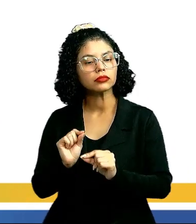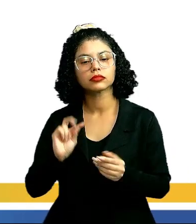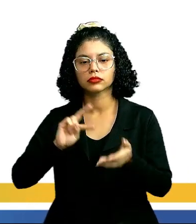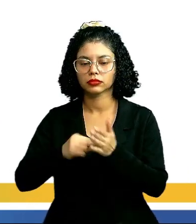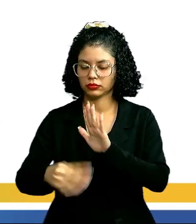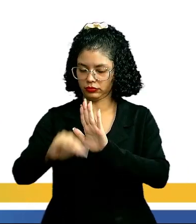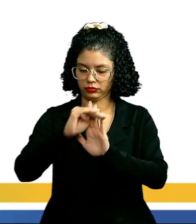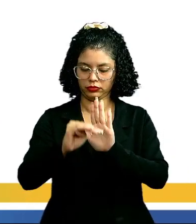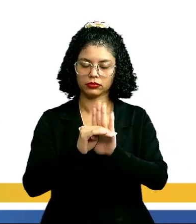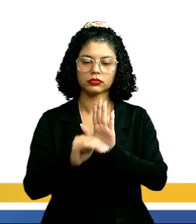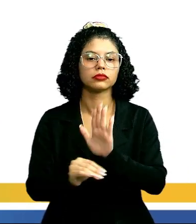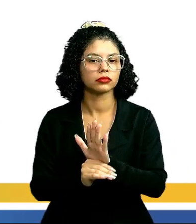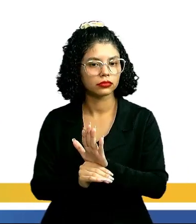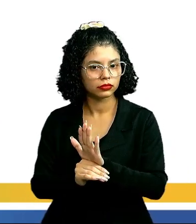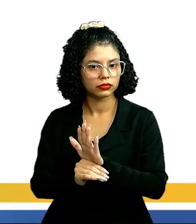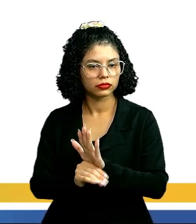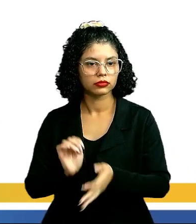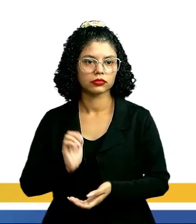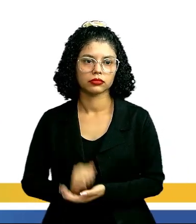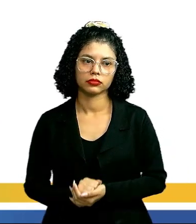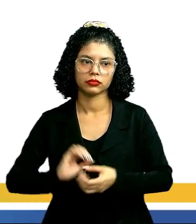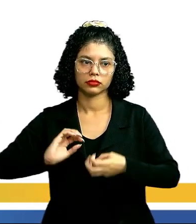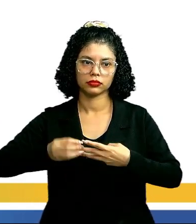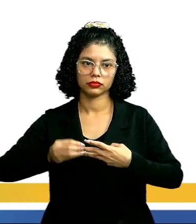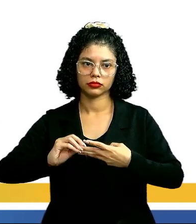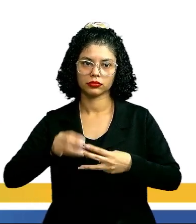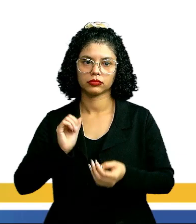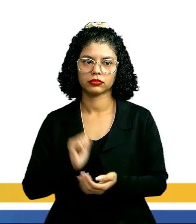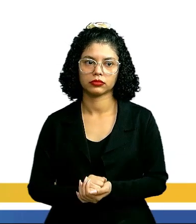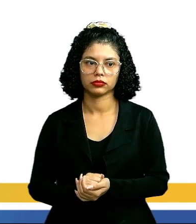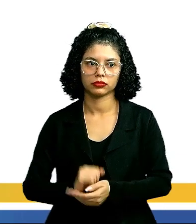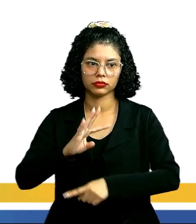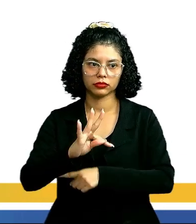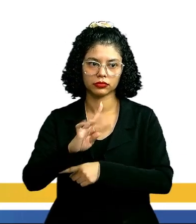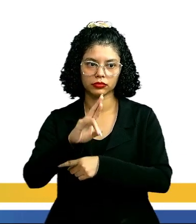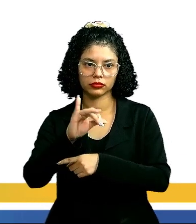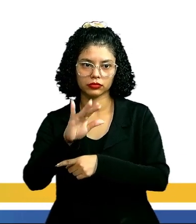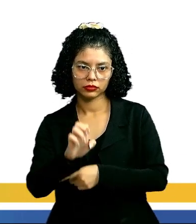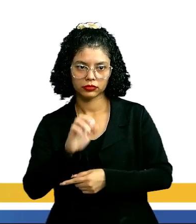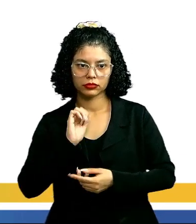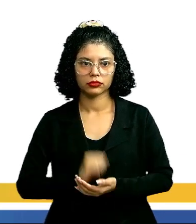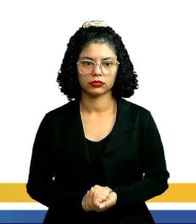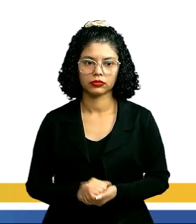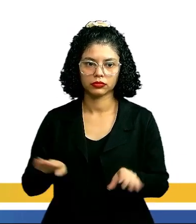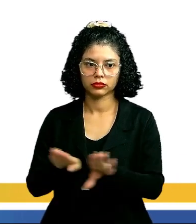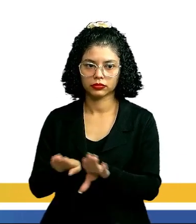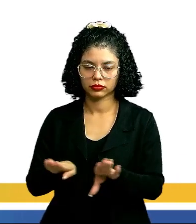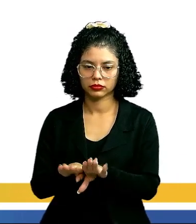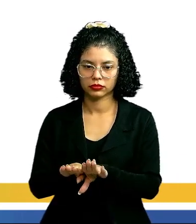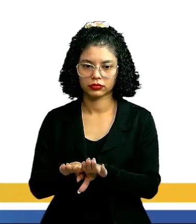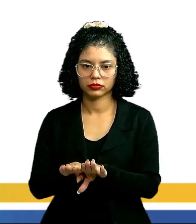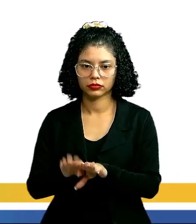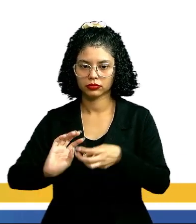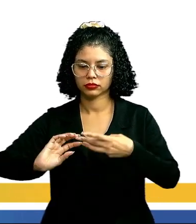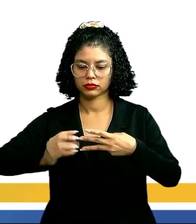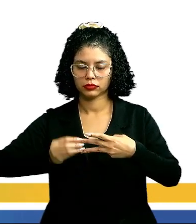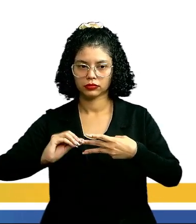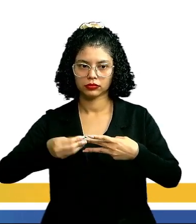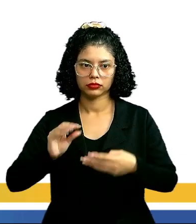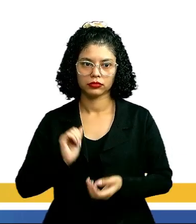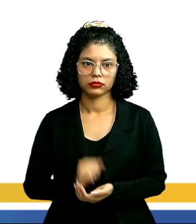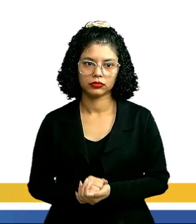são classificadas como células-tronco totipotentes e